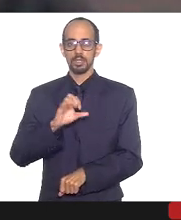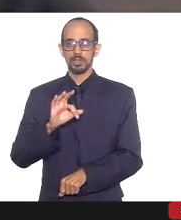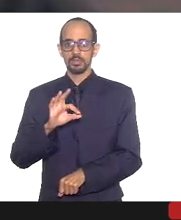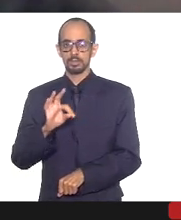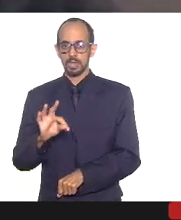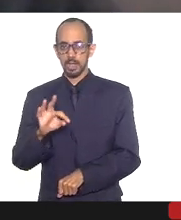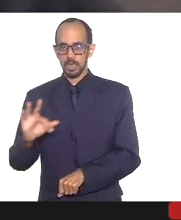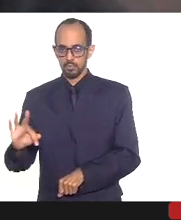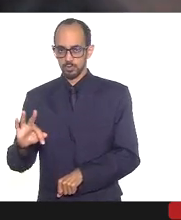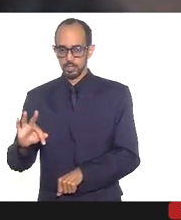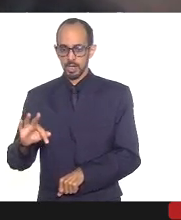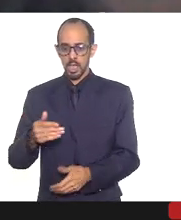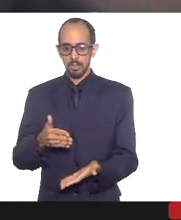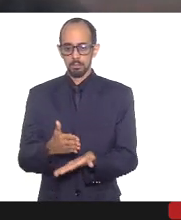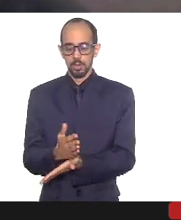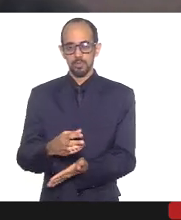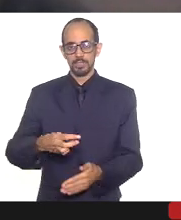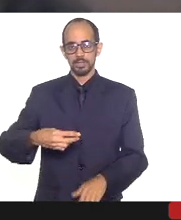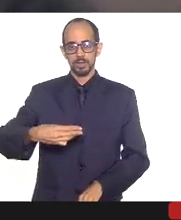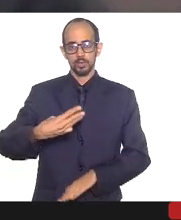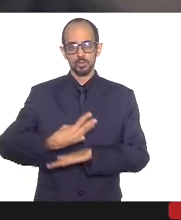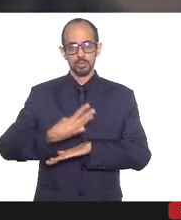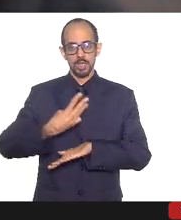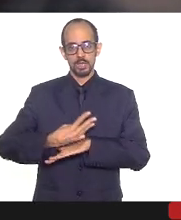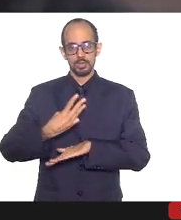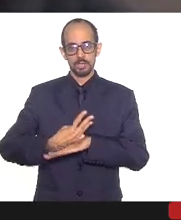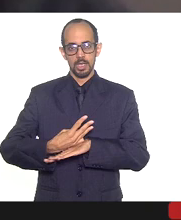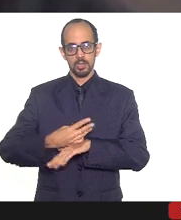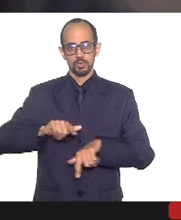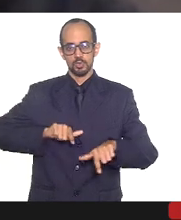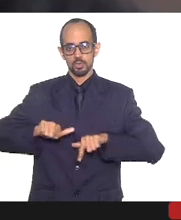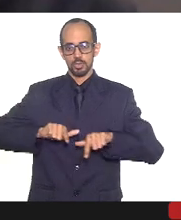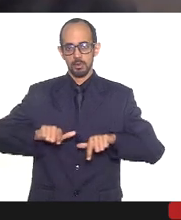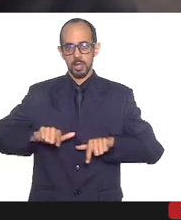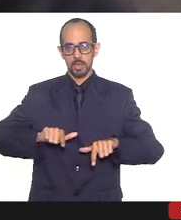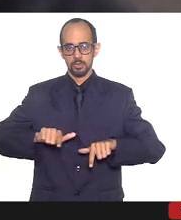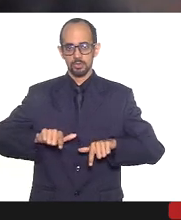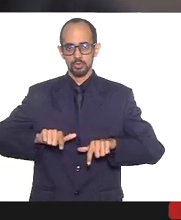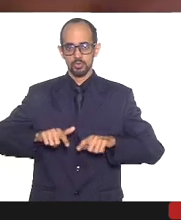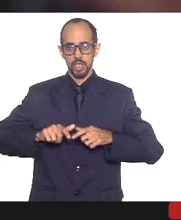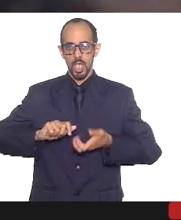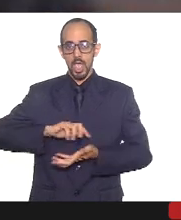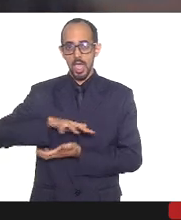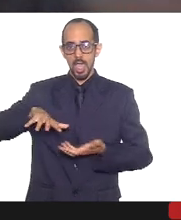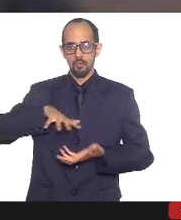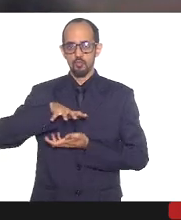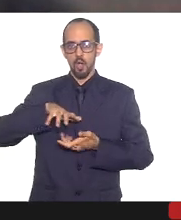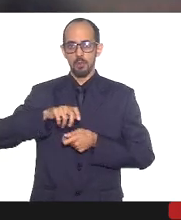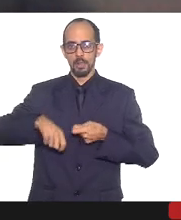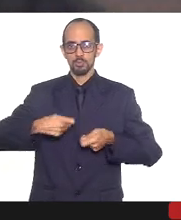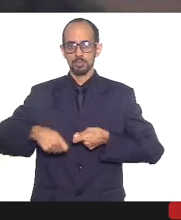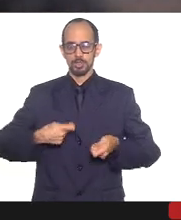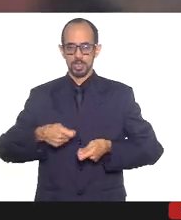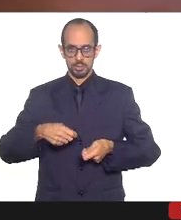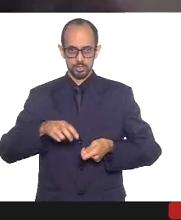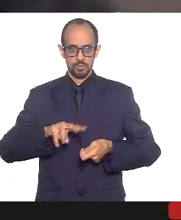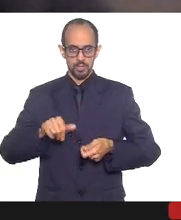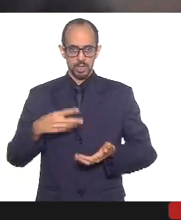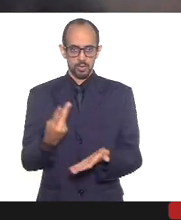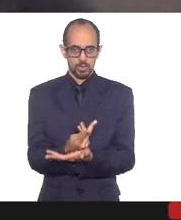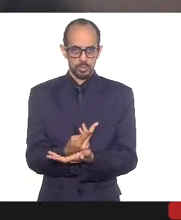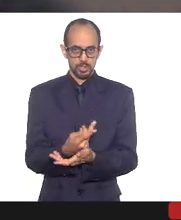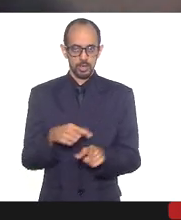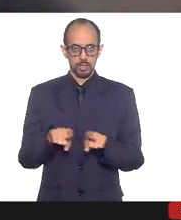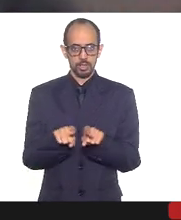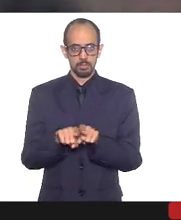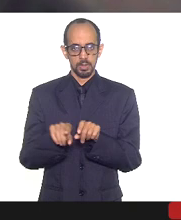da terceirização para atividade fim, mais reforma administrativa que está por vir, mais ensino